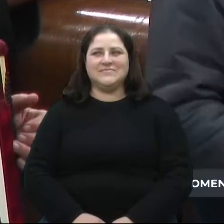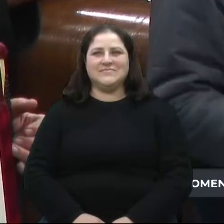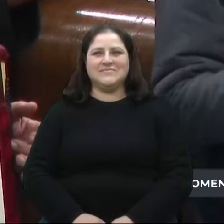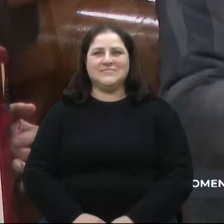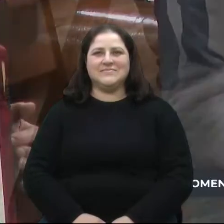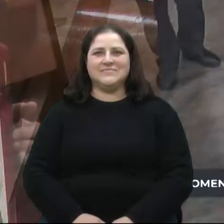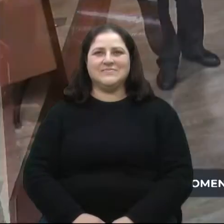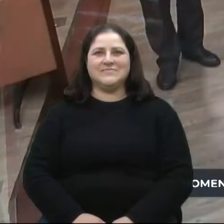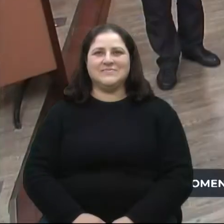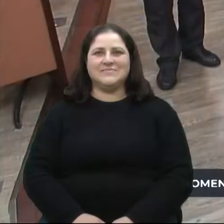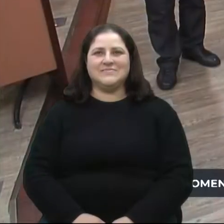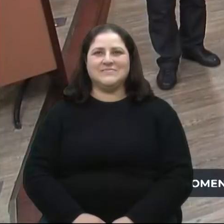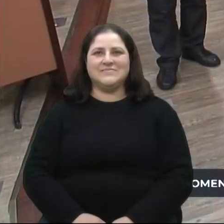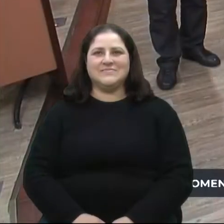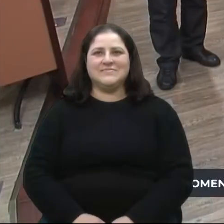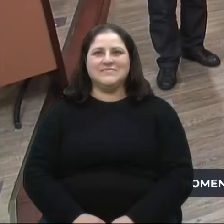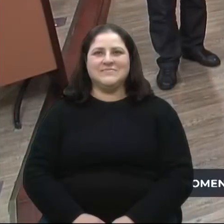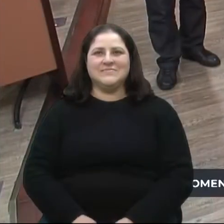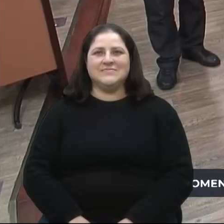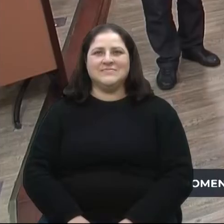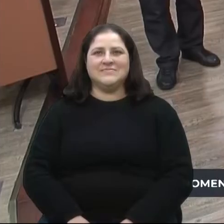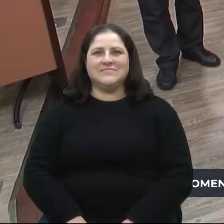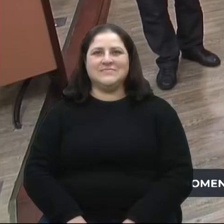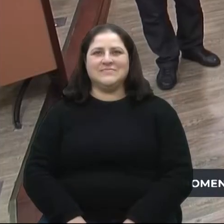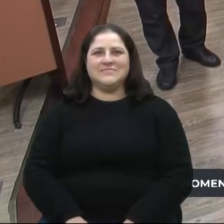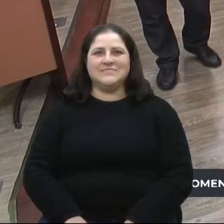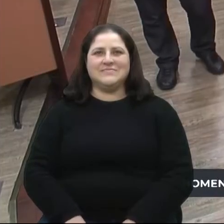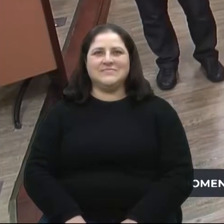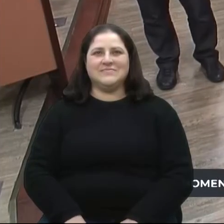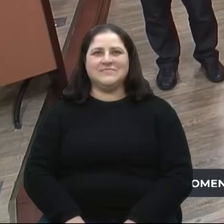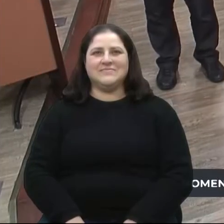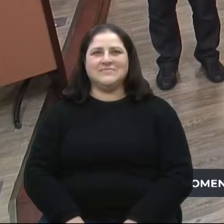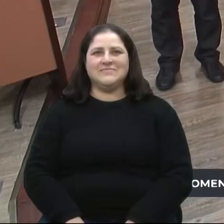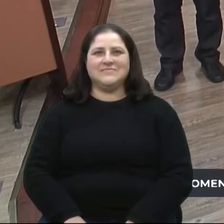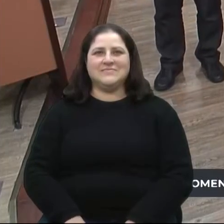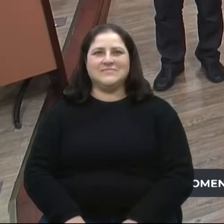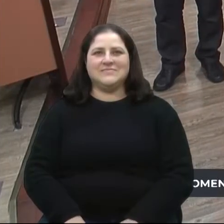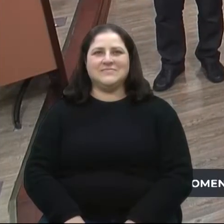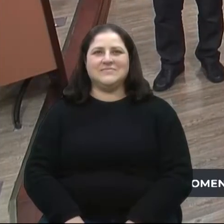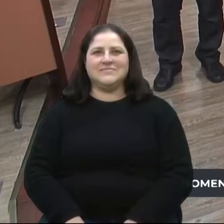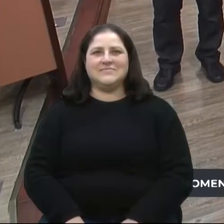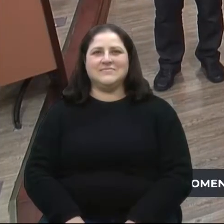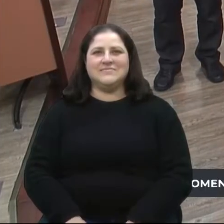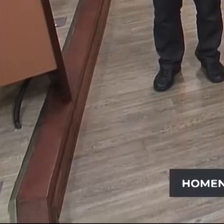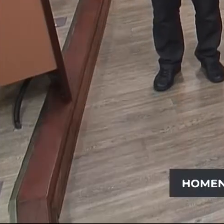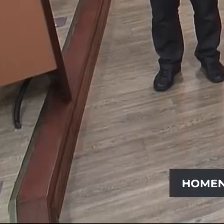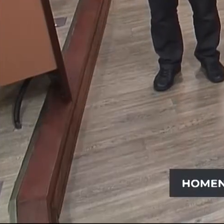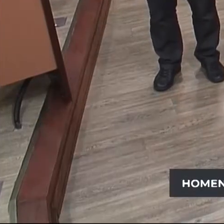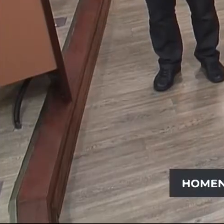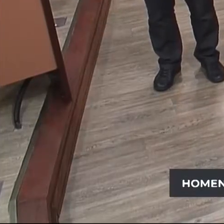di me? Dirai che son tradita,